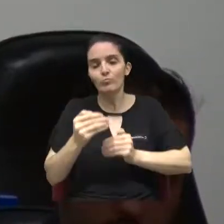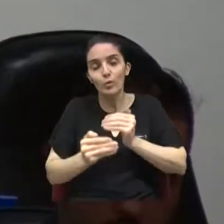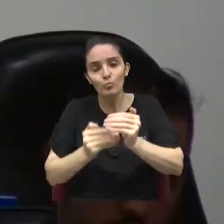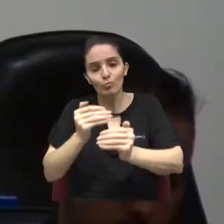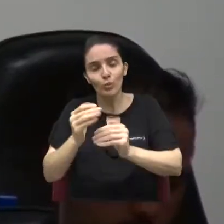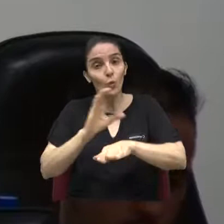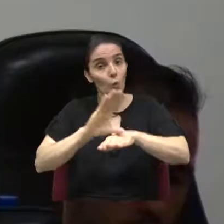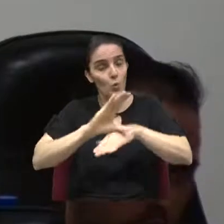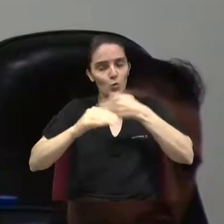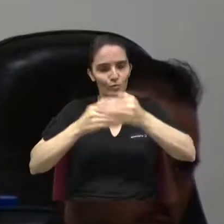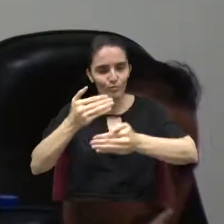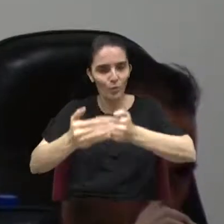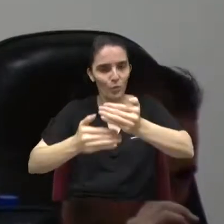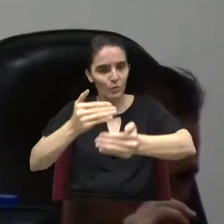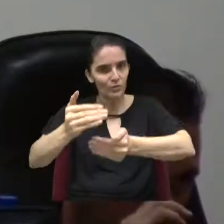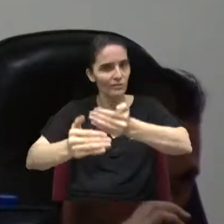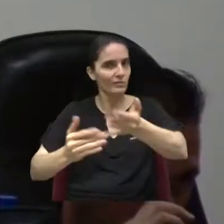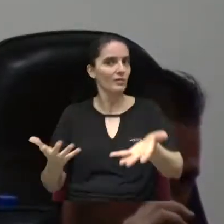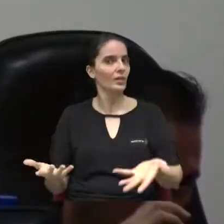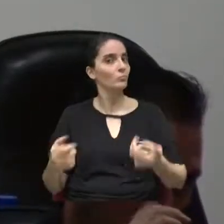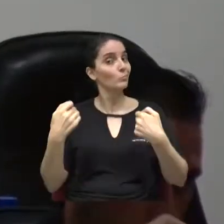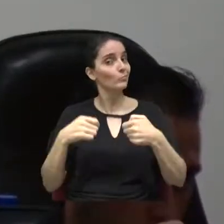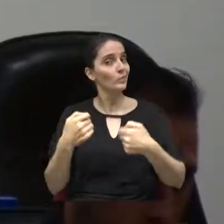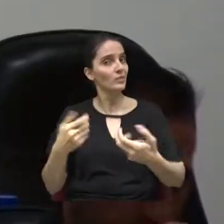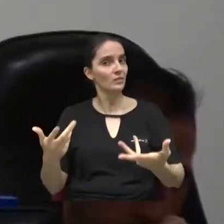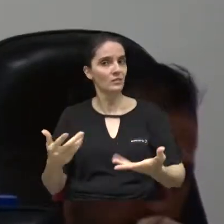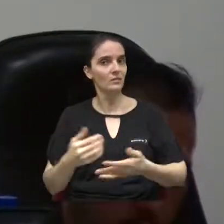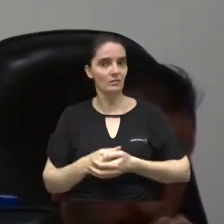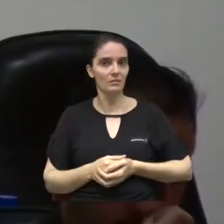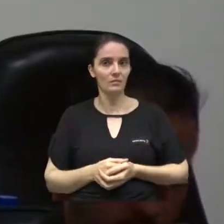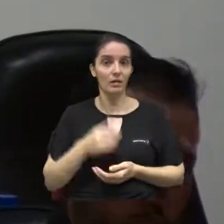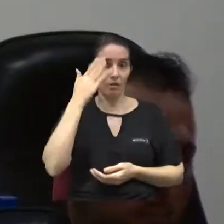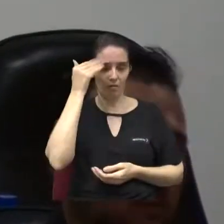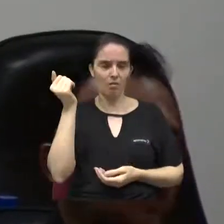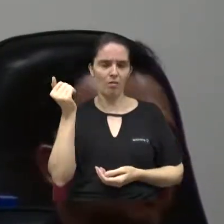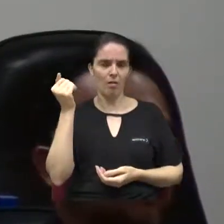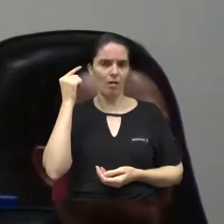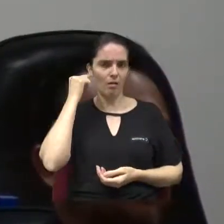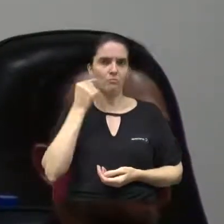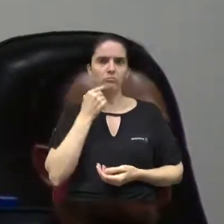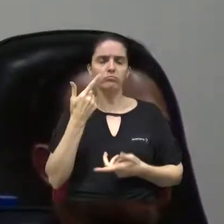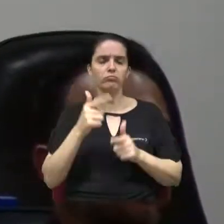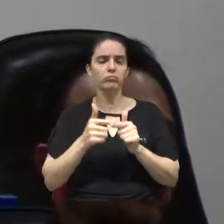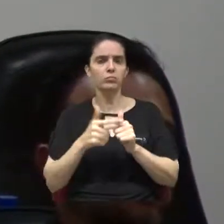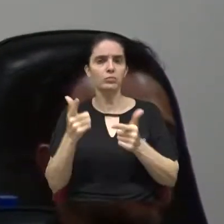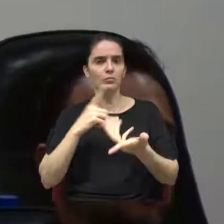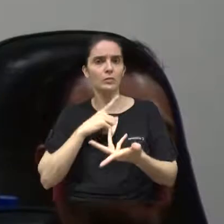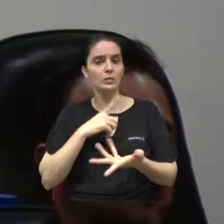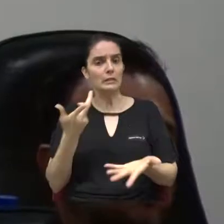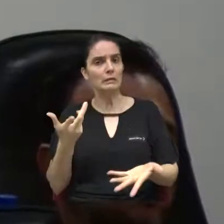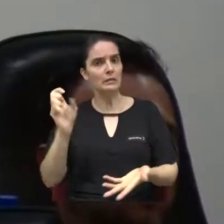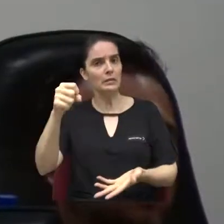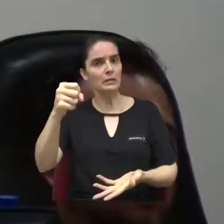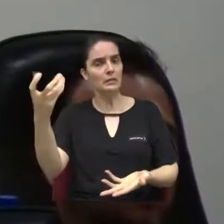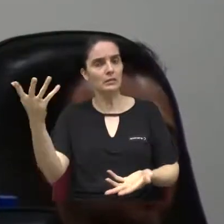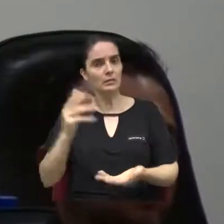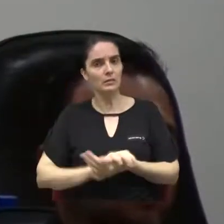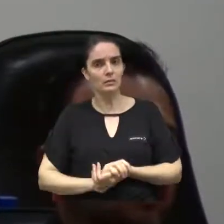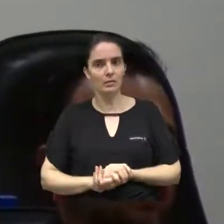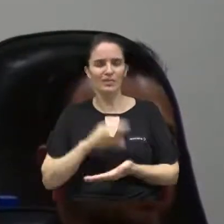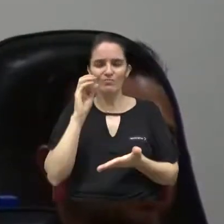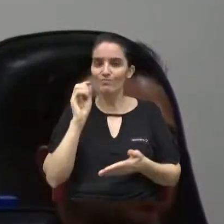continuidade, vereador. Hoje, eu sei da deficiência, eu sei do problema que está tendo, inclusive, né? Faltando